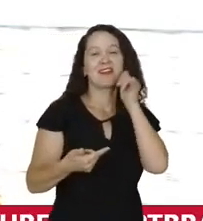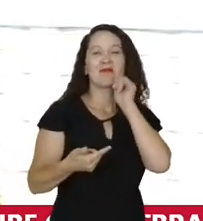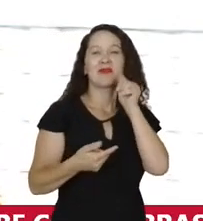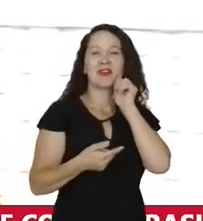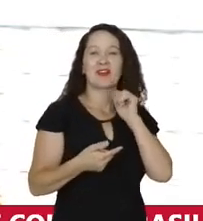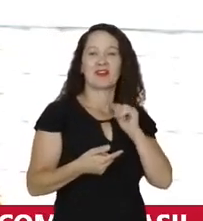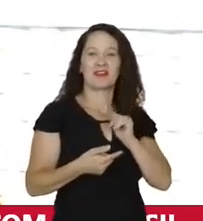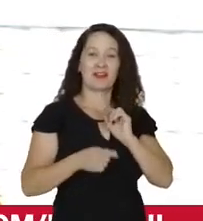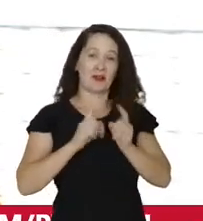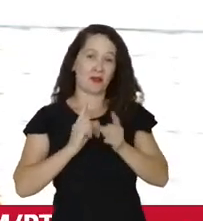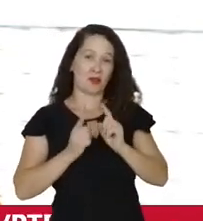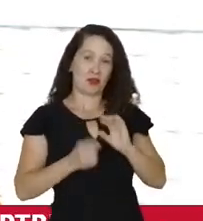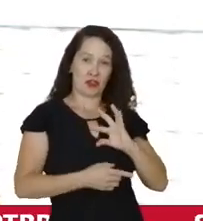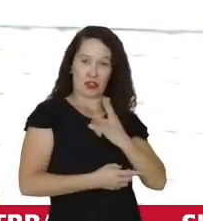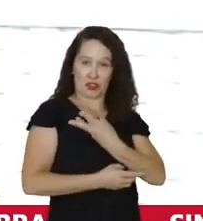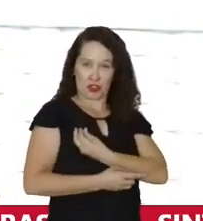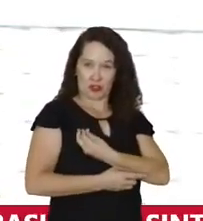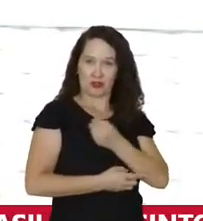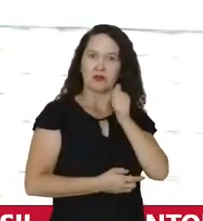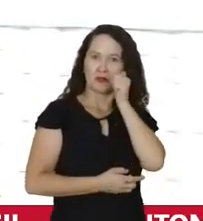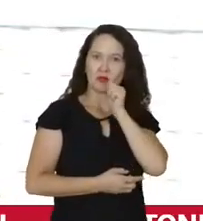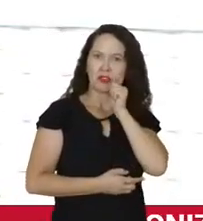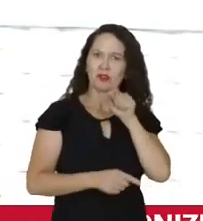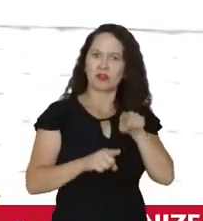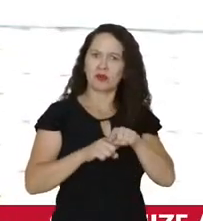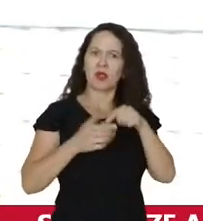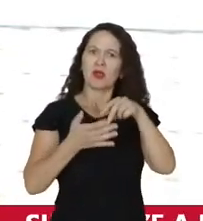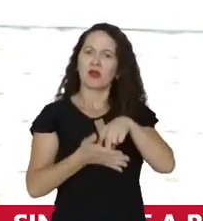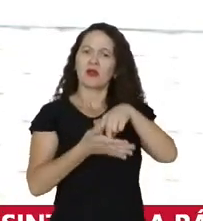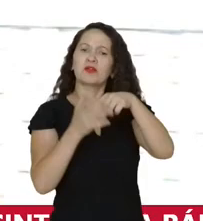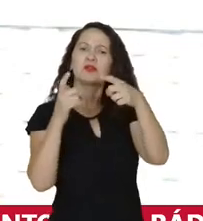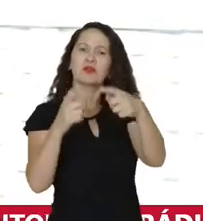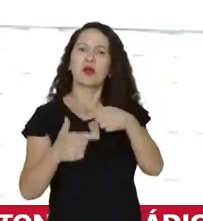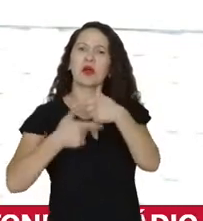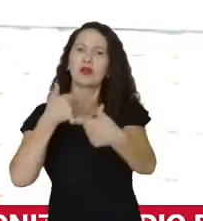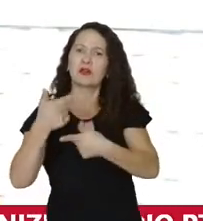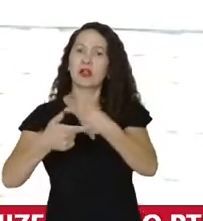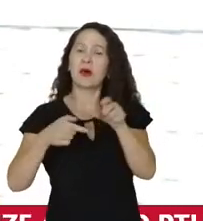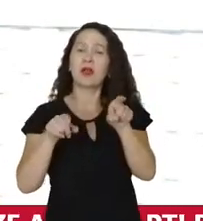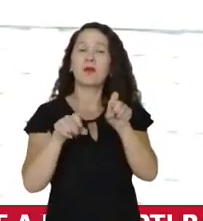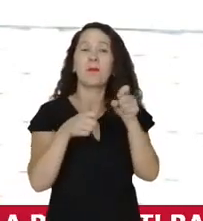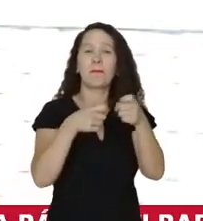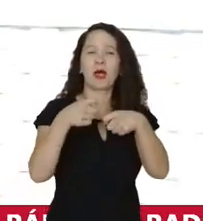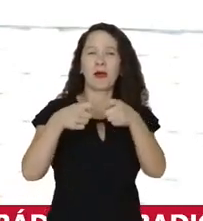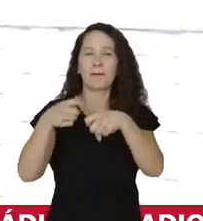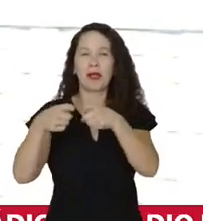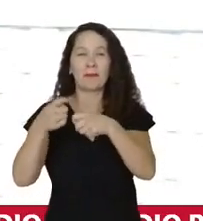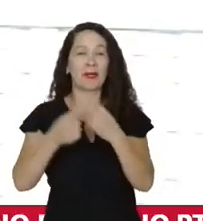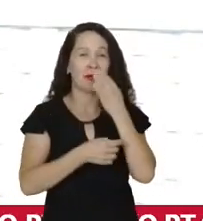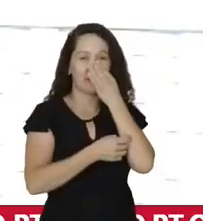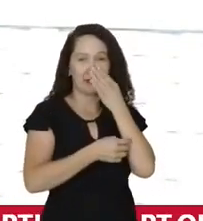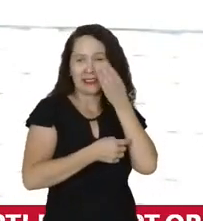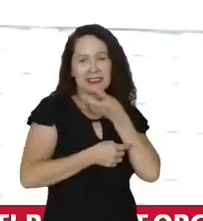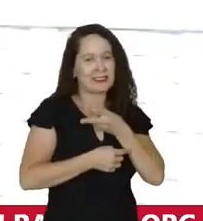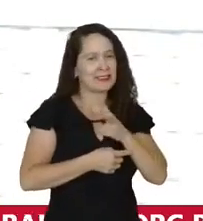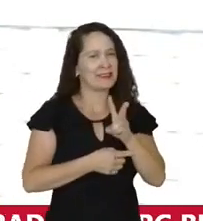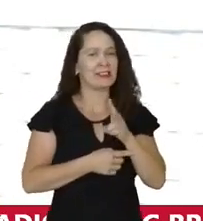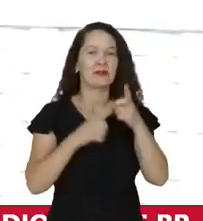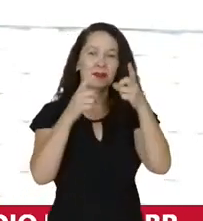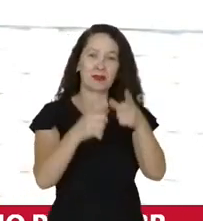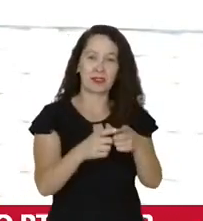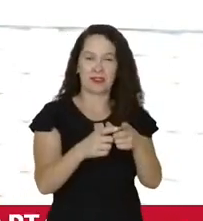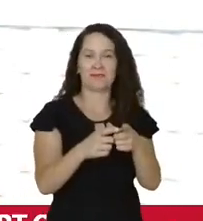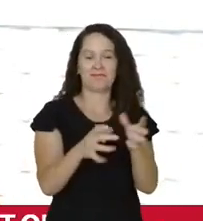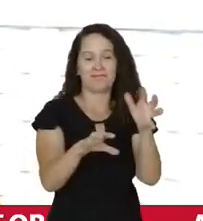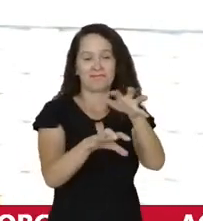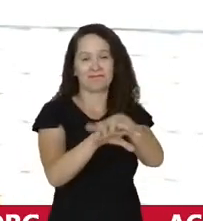especialmente travestis, mulheres trans, que têm sido colocadas também no espaço do trabalho sexual, da exploração, sempre estiveram nesse lugar desde o começo da